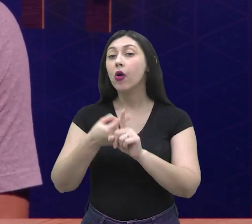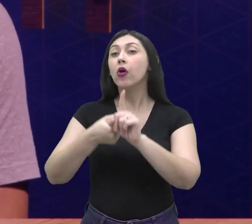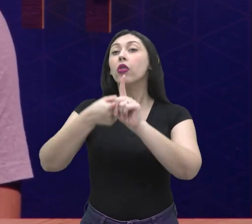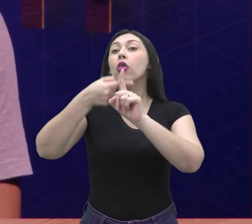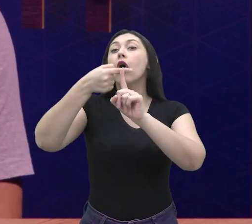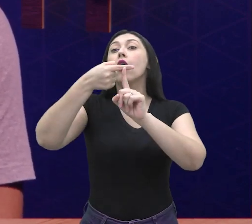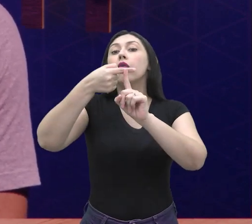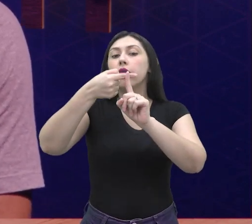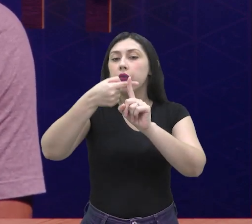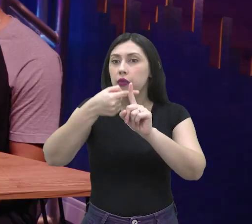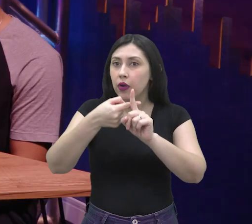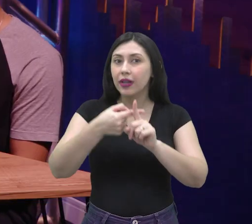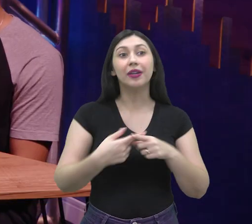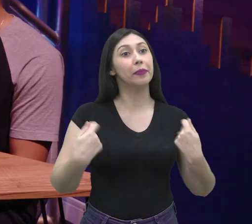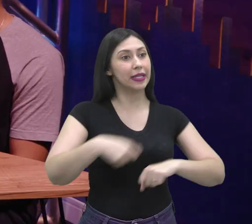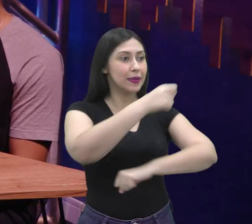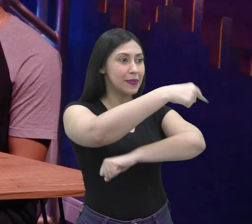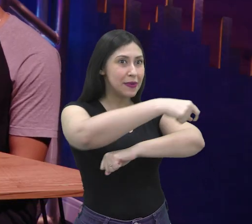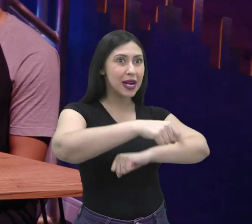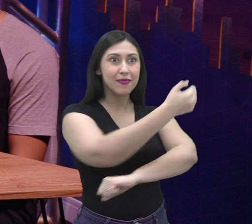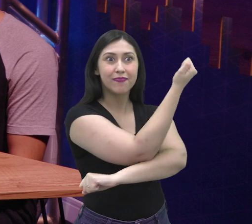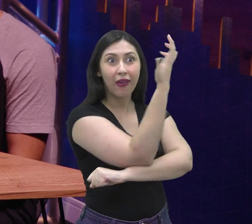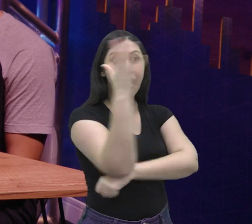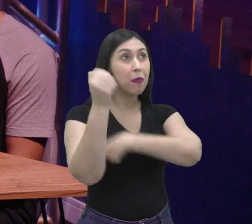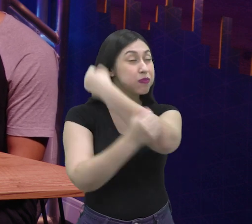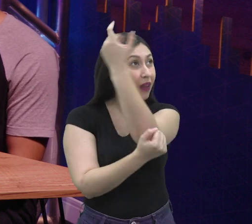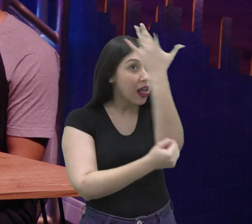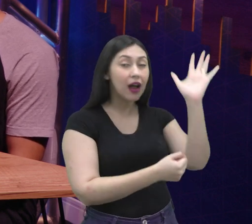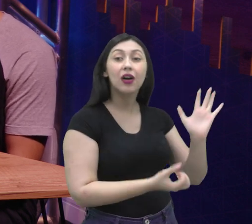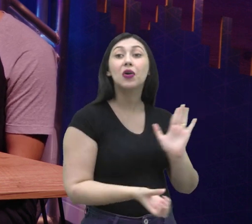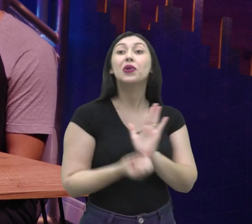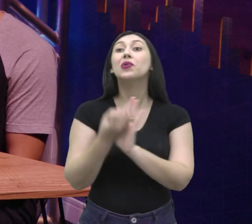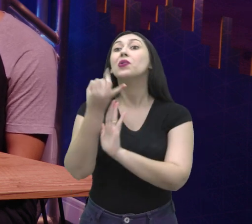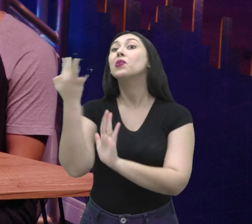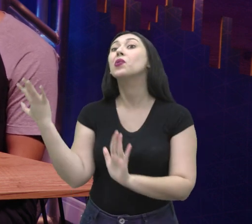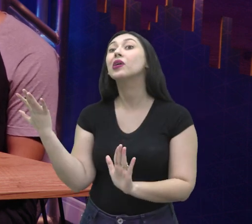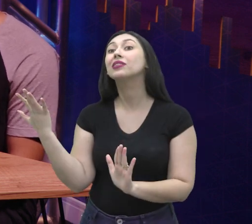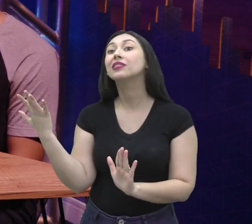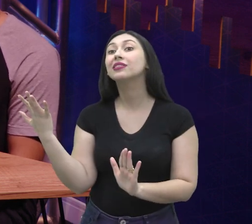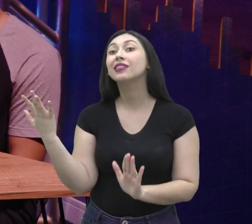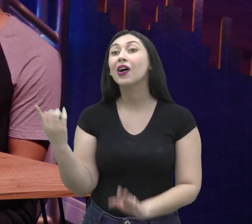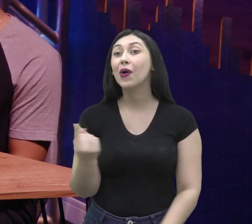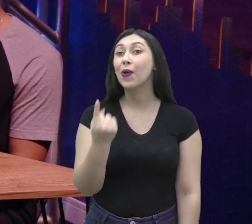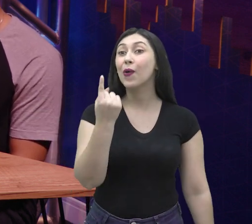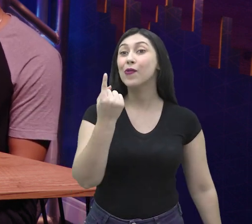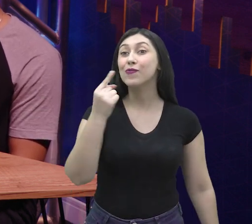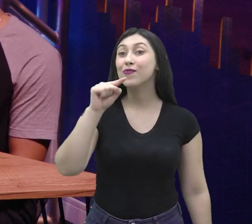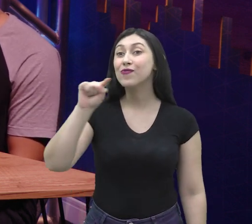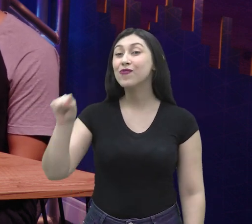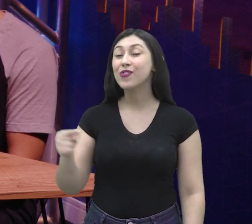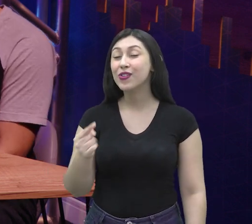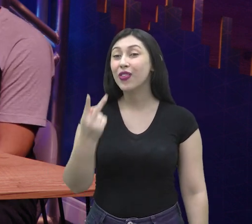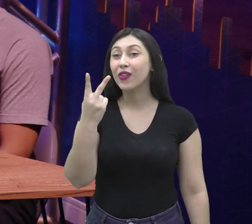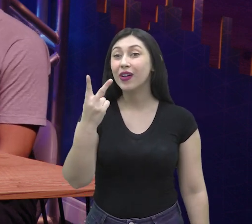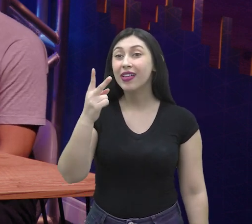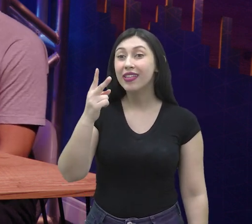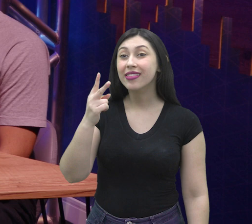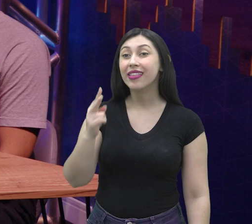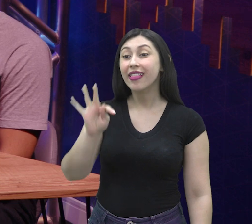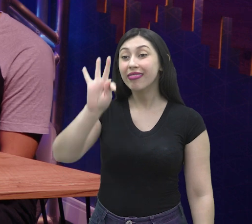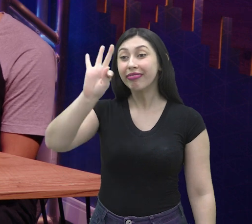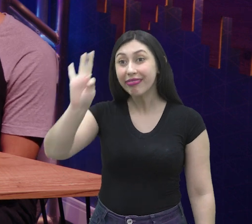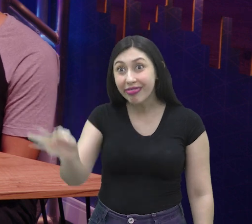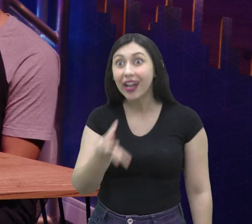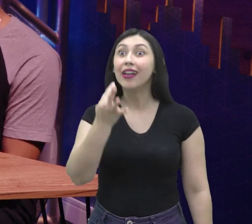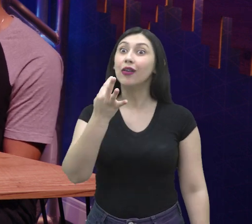global, o que a gente precisa fazer? Plantar árvore. Plantar árvore? Muitas. Quantas árvores? 1,2 trilhão